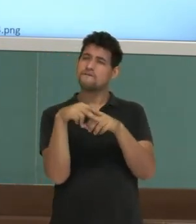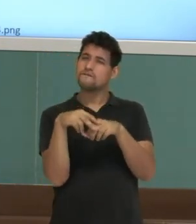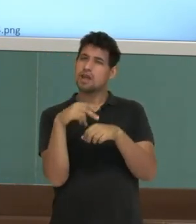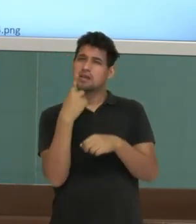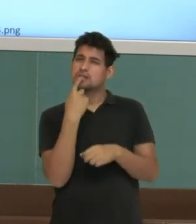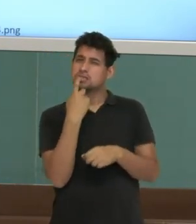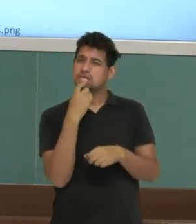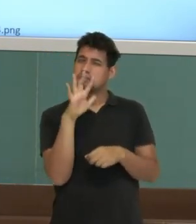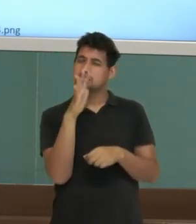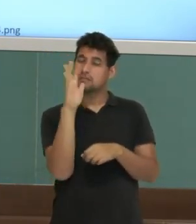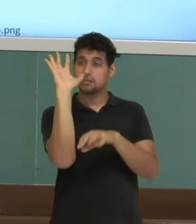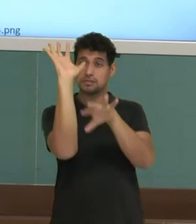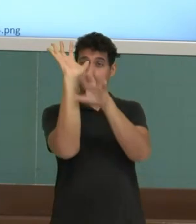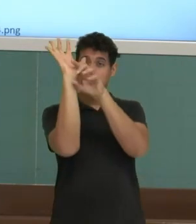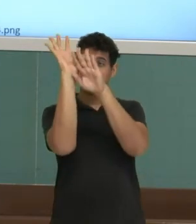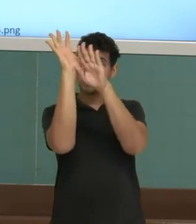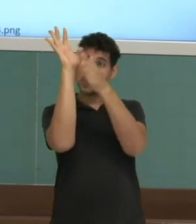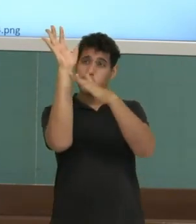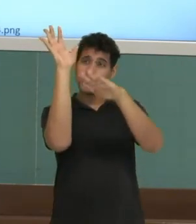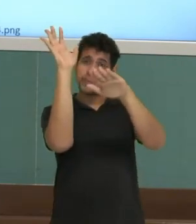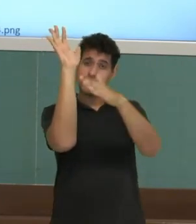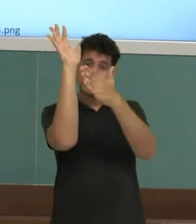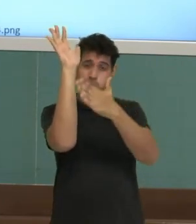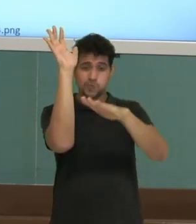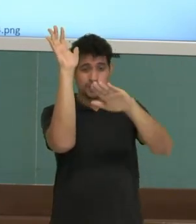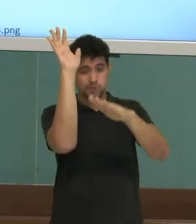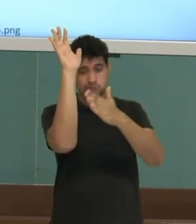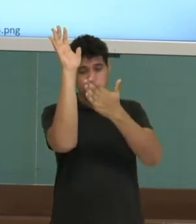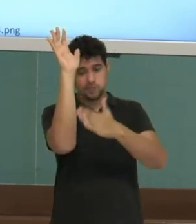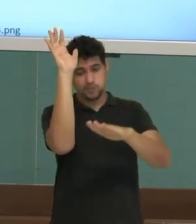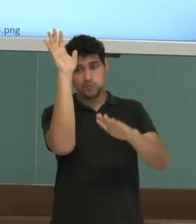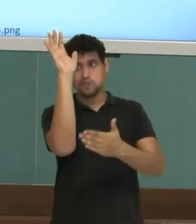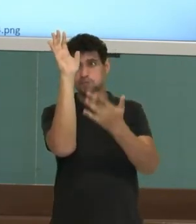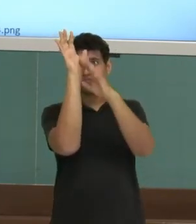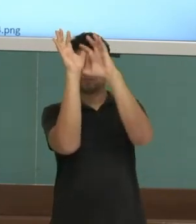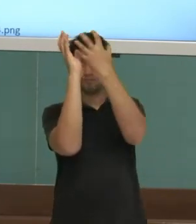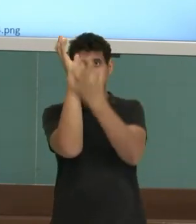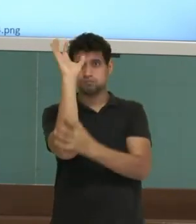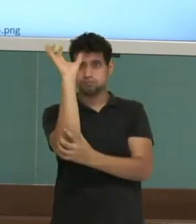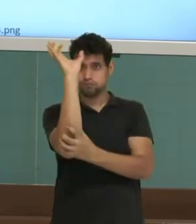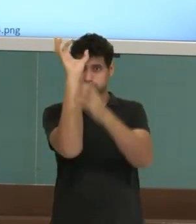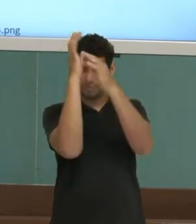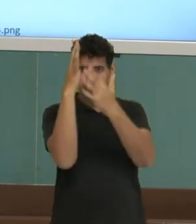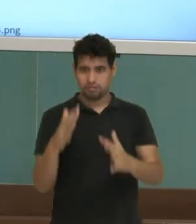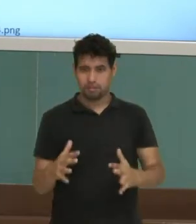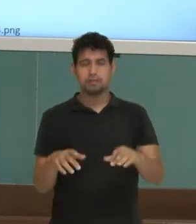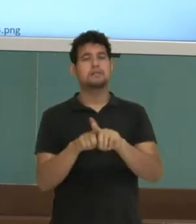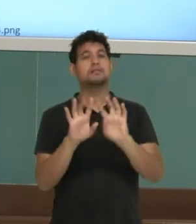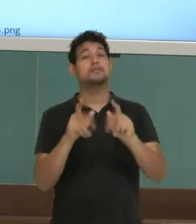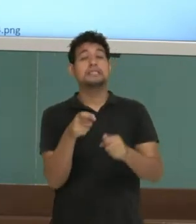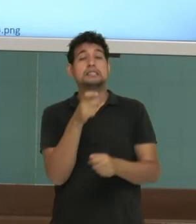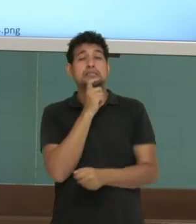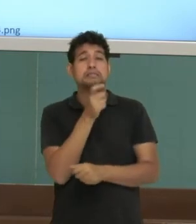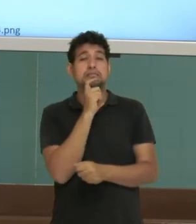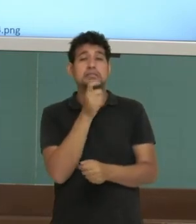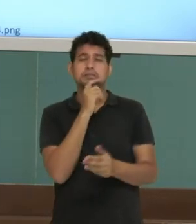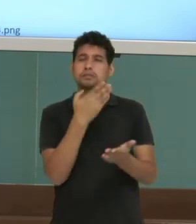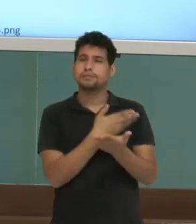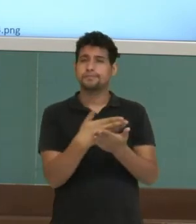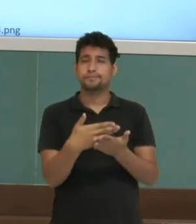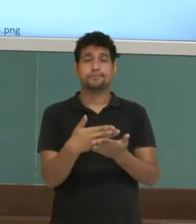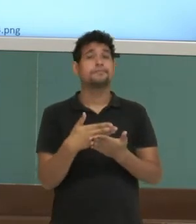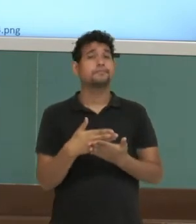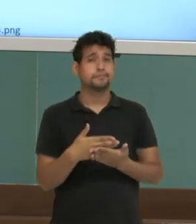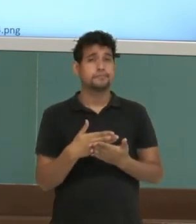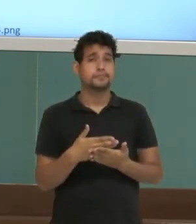avermelhadas, vão caindo até chegar o inverno. Então também é o oposto.